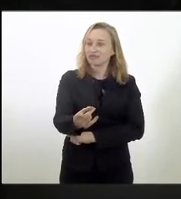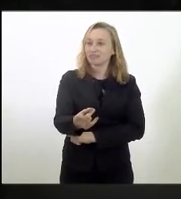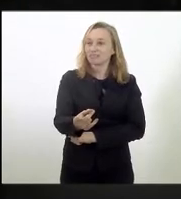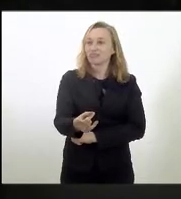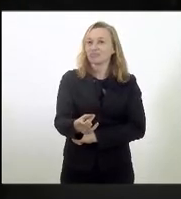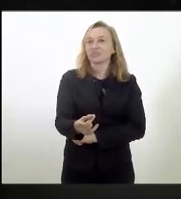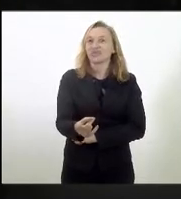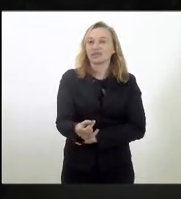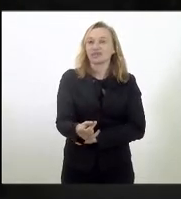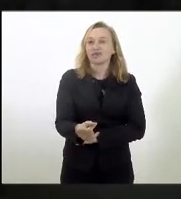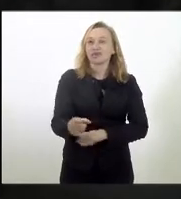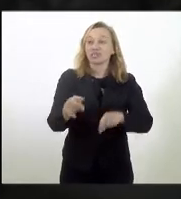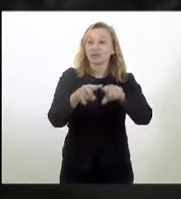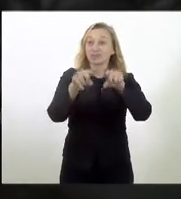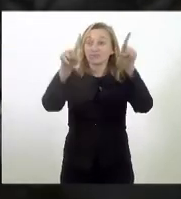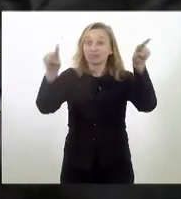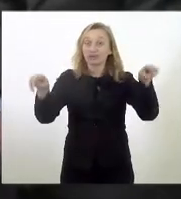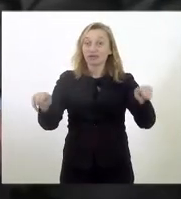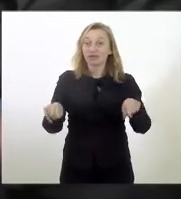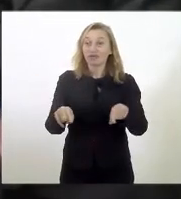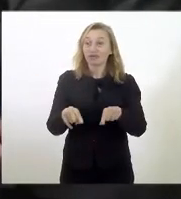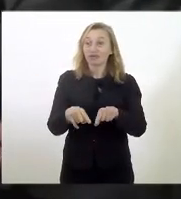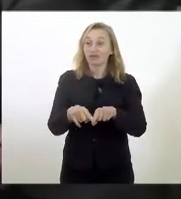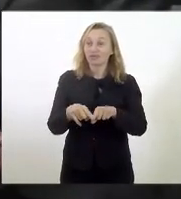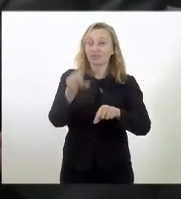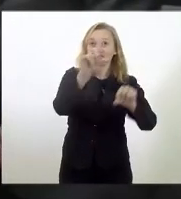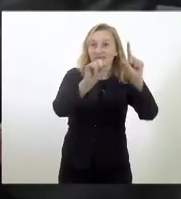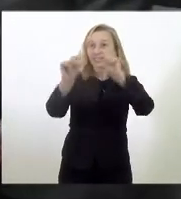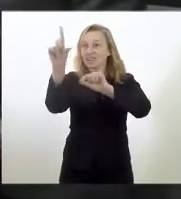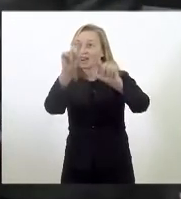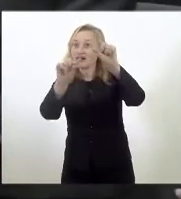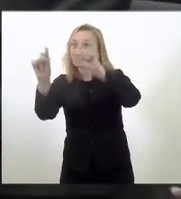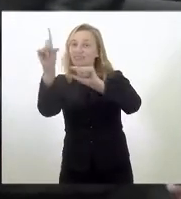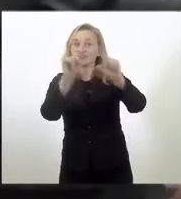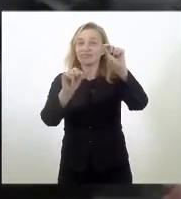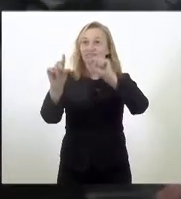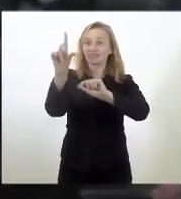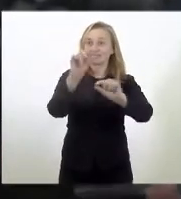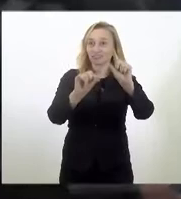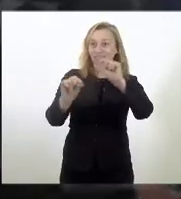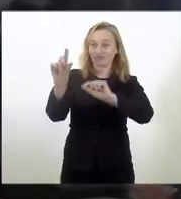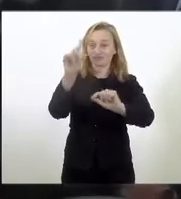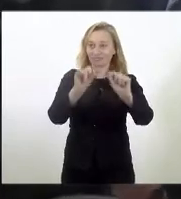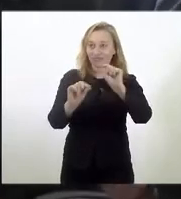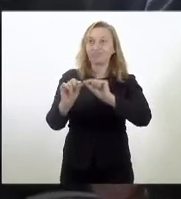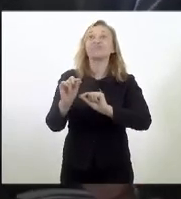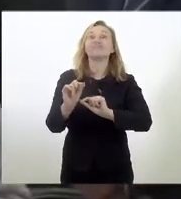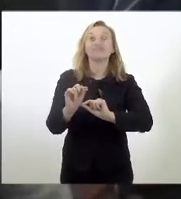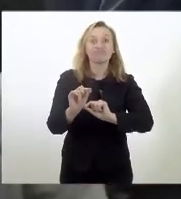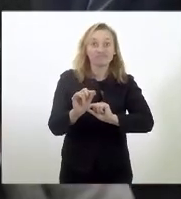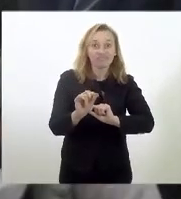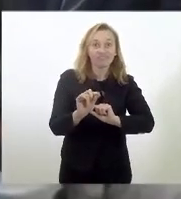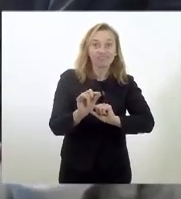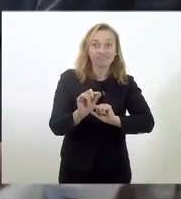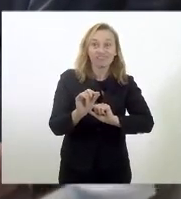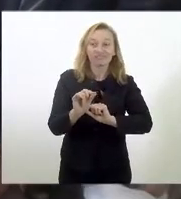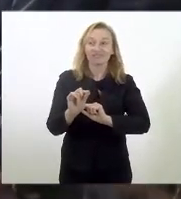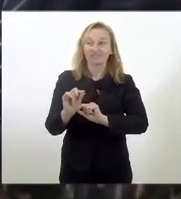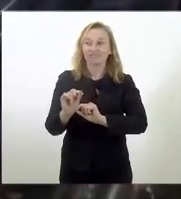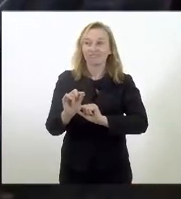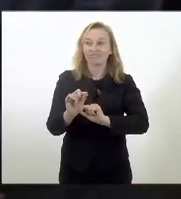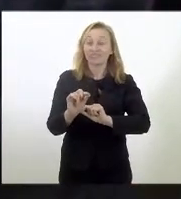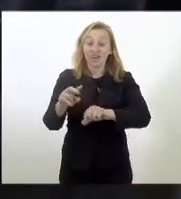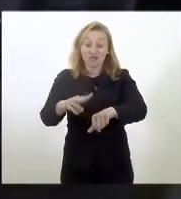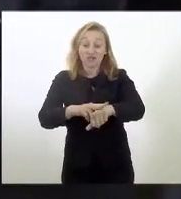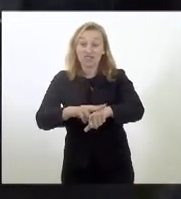símbolo. Olá, Baru, que ostentas estrelado, e digo